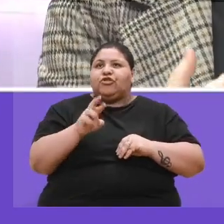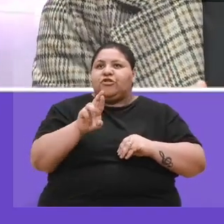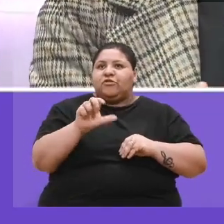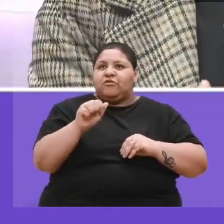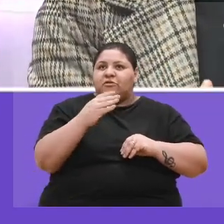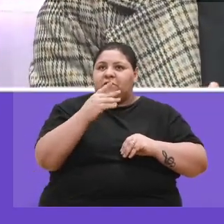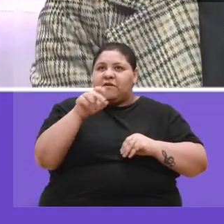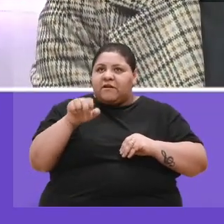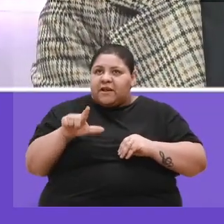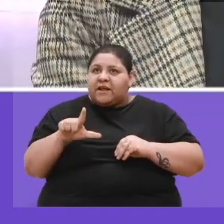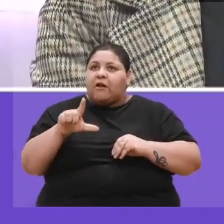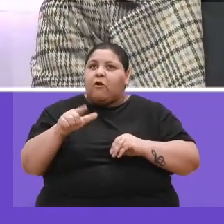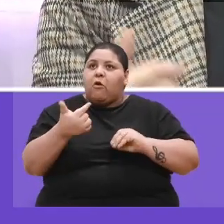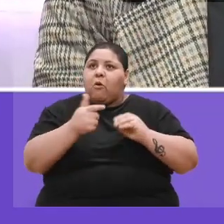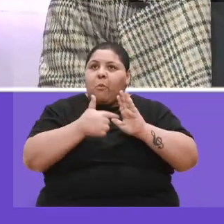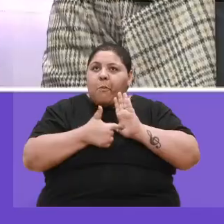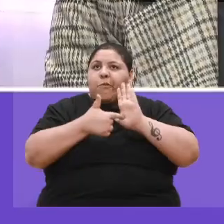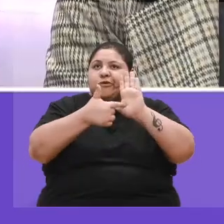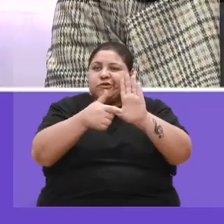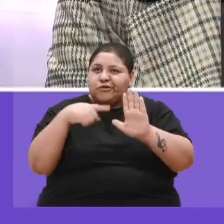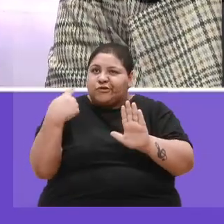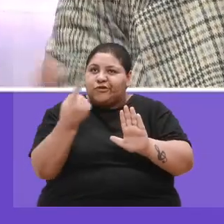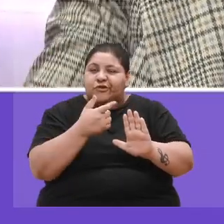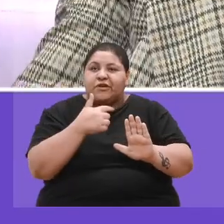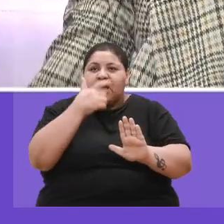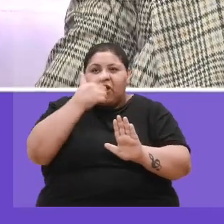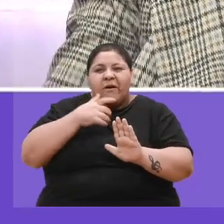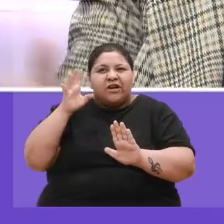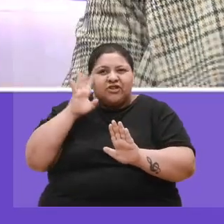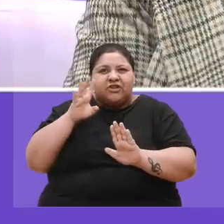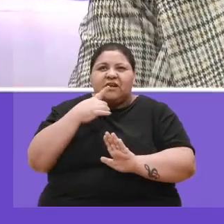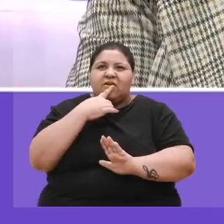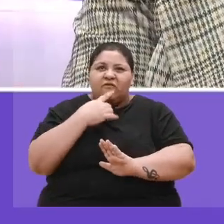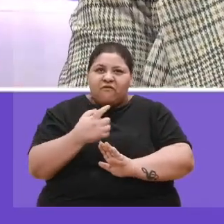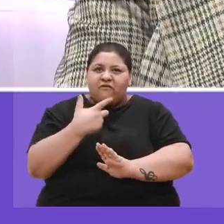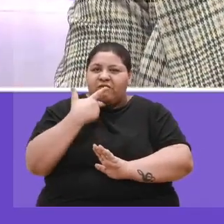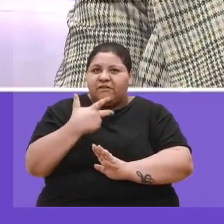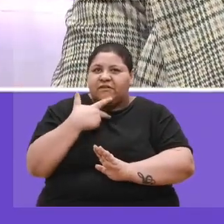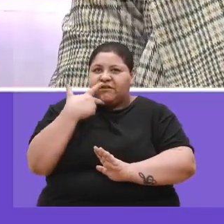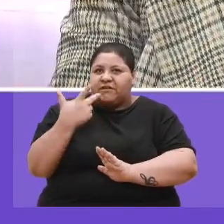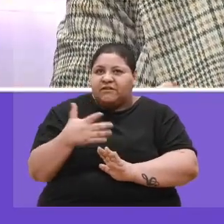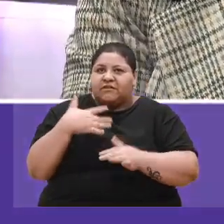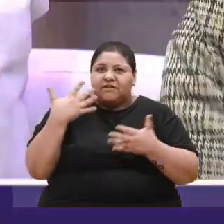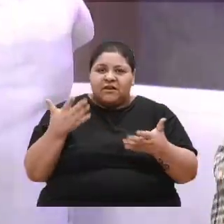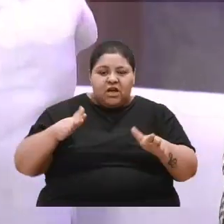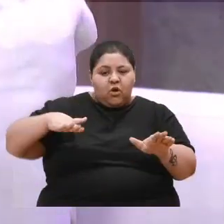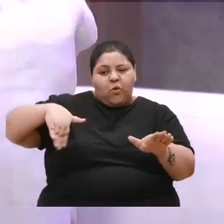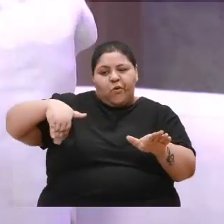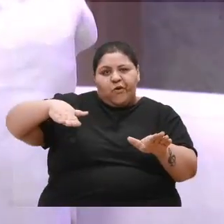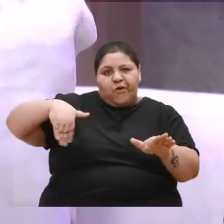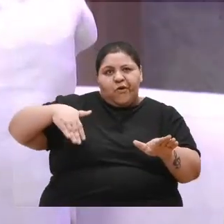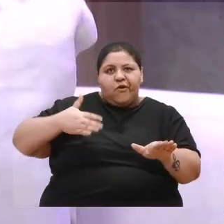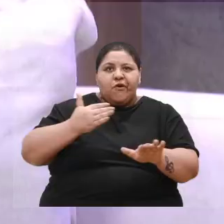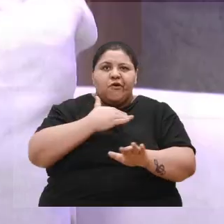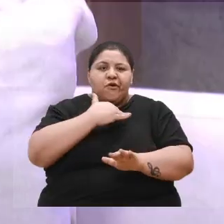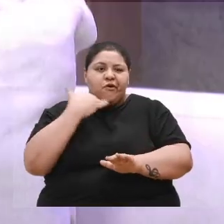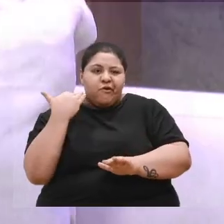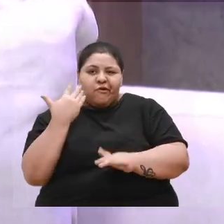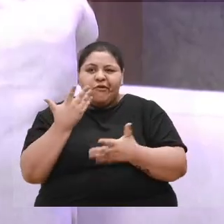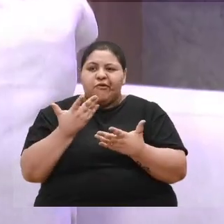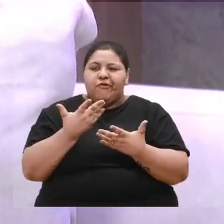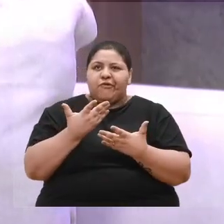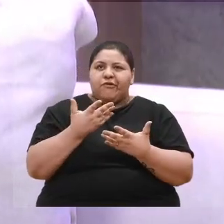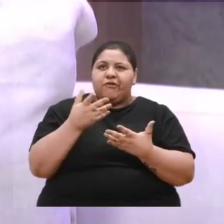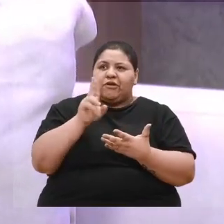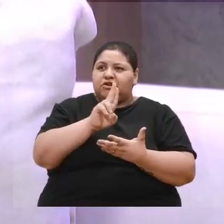Raquel trouxe isso para nós. E uma coisa que eu acho legal, a Rose falou aqui, estava na praia, a Raquel faleceu e a